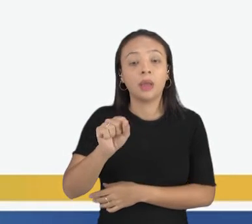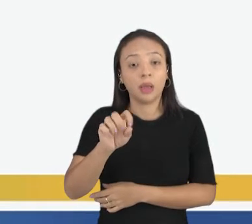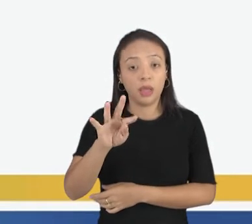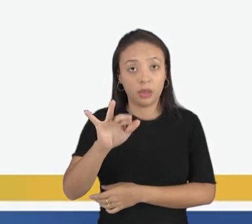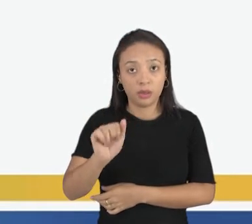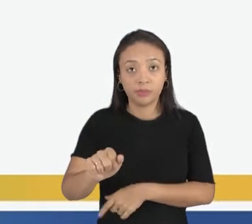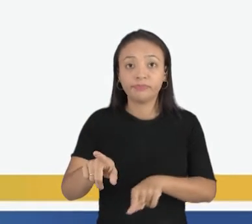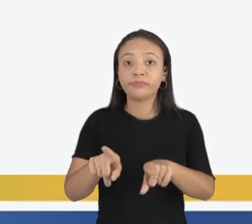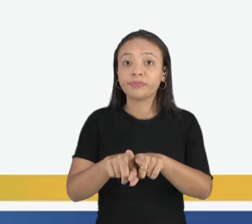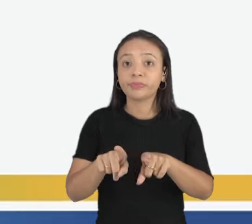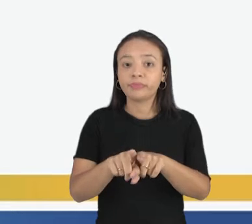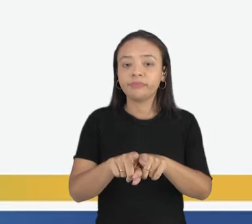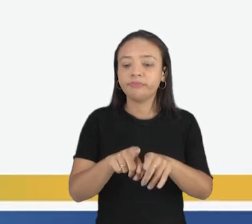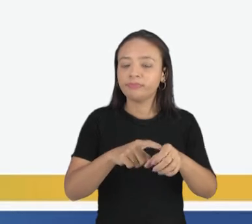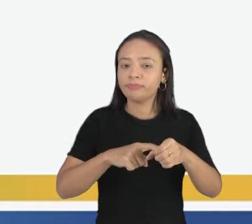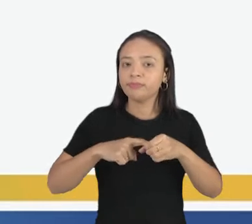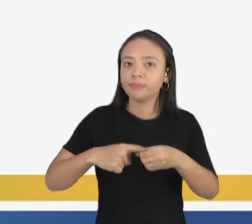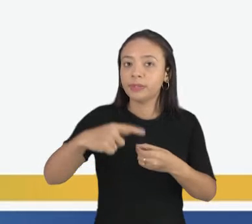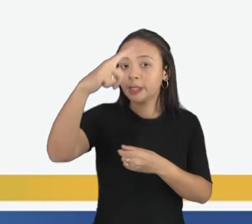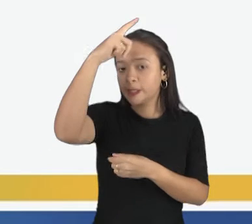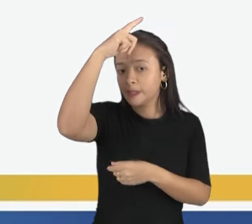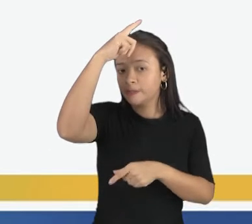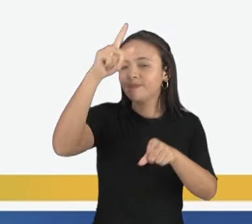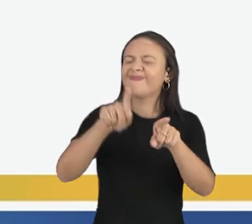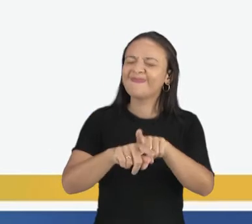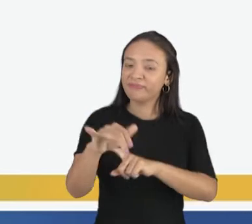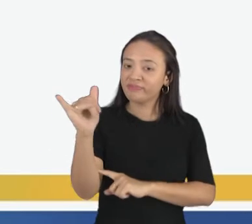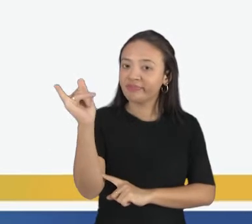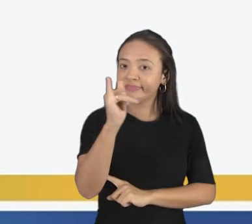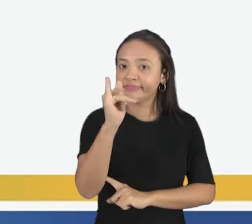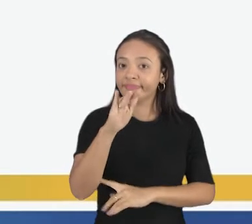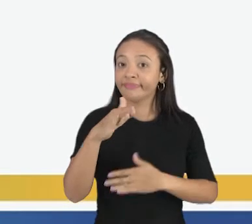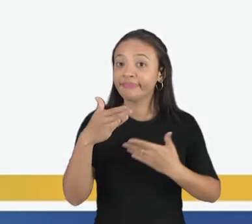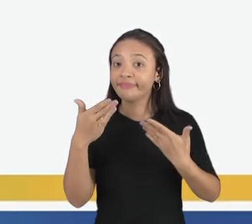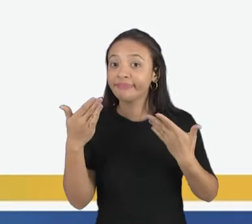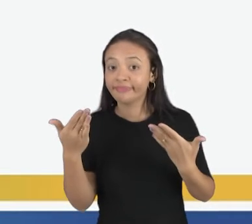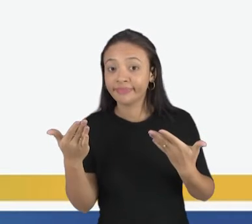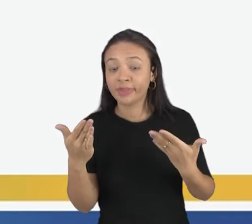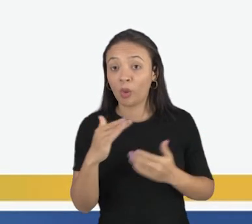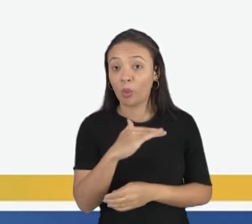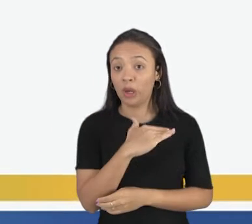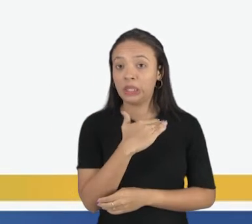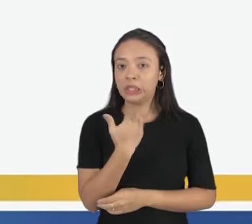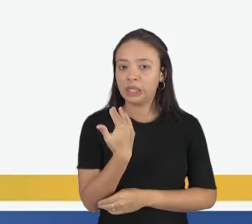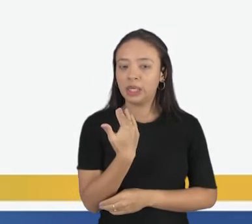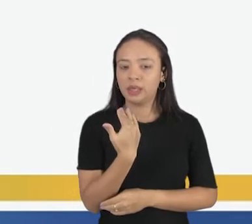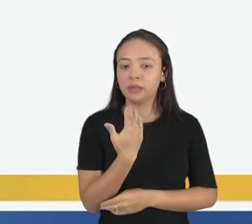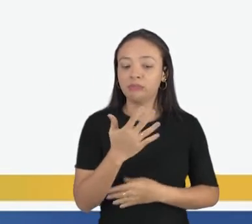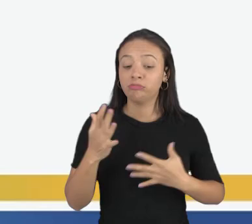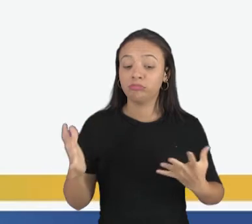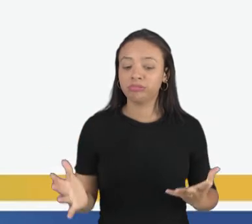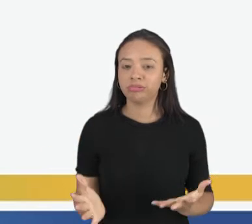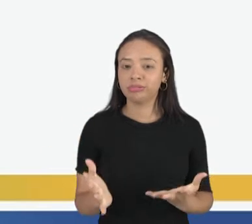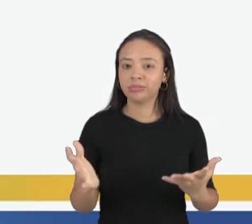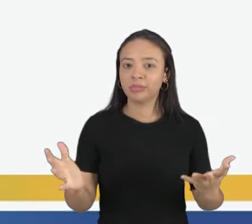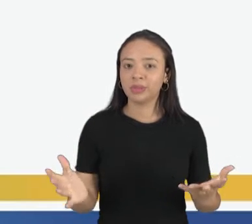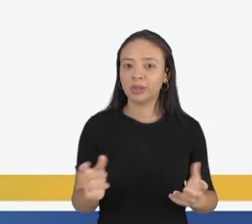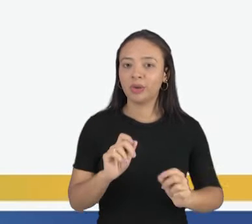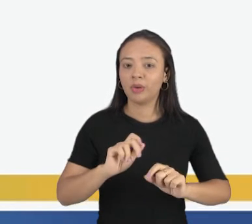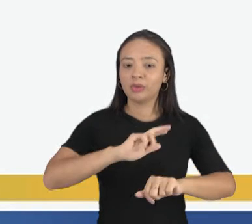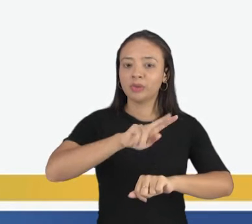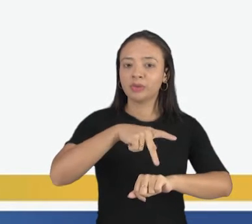vez, contou com o apoio da Alemanha e da Itália, né? Então a gente, né, o assassinato, o estopim, fez com que essas nações